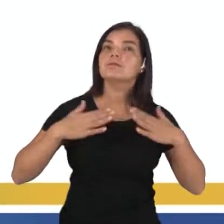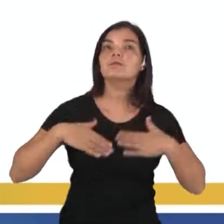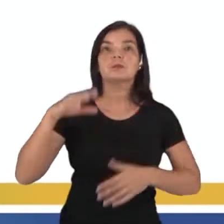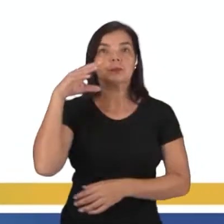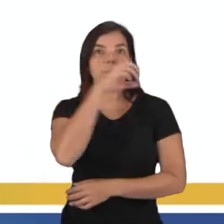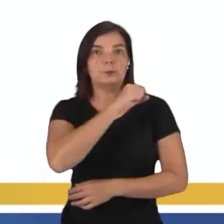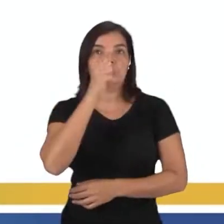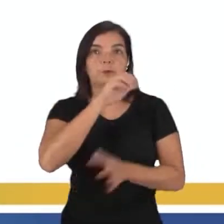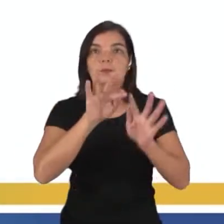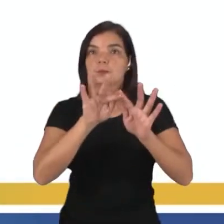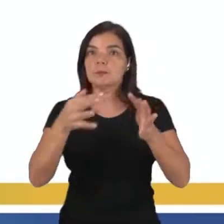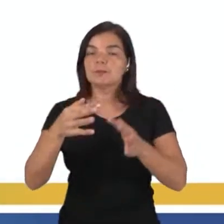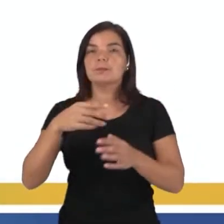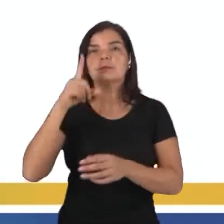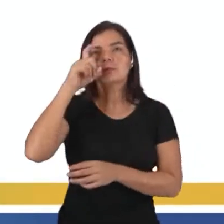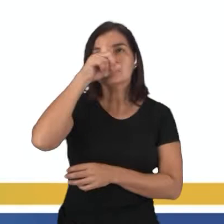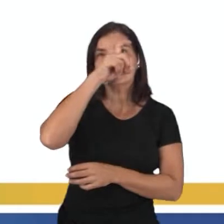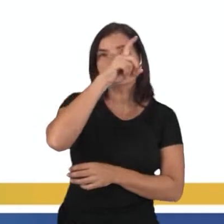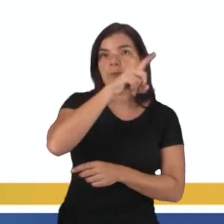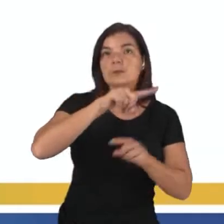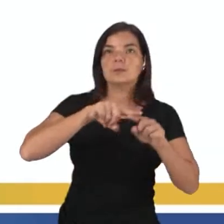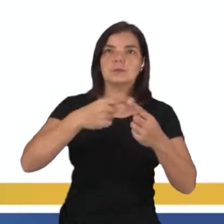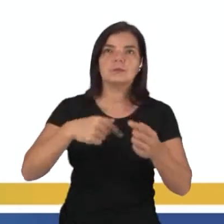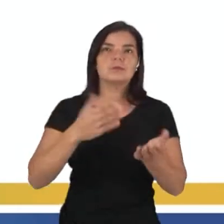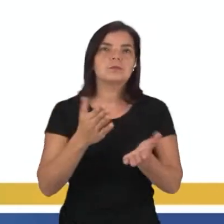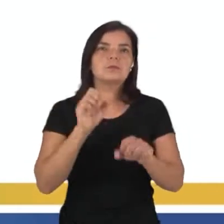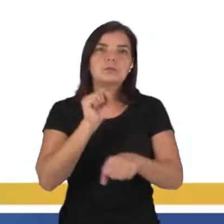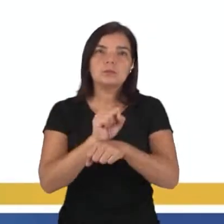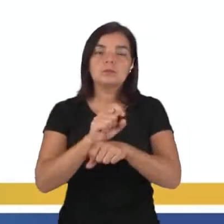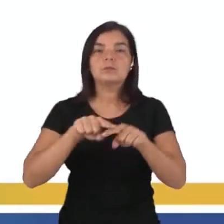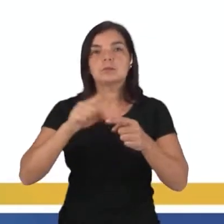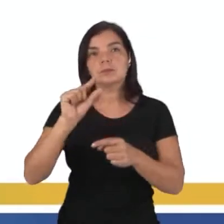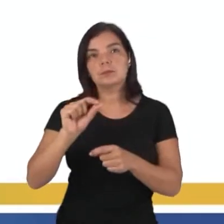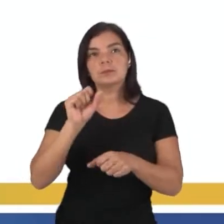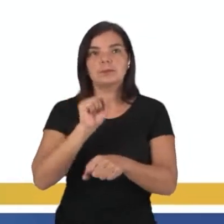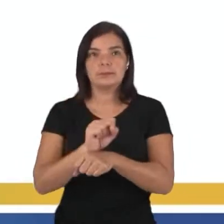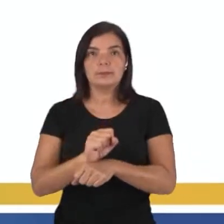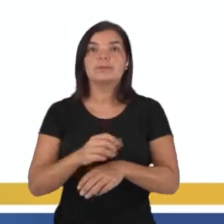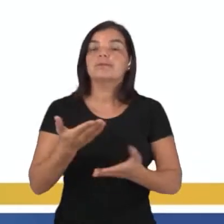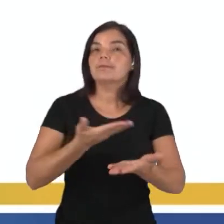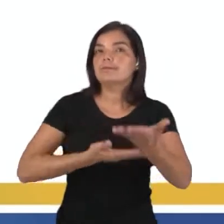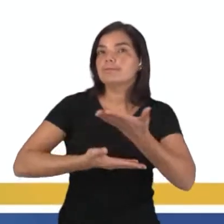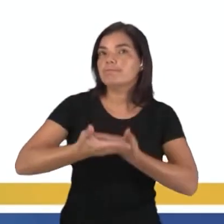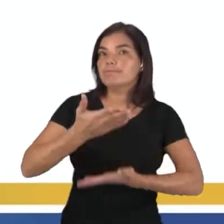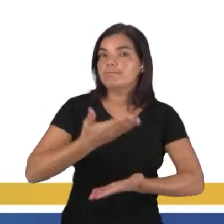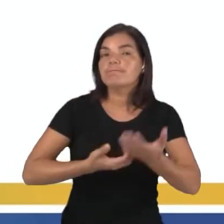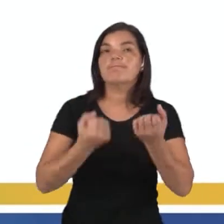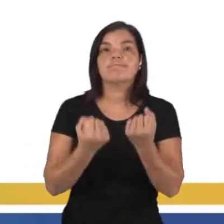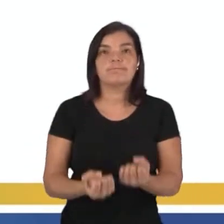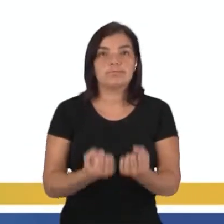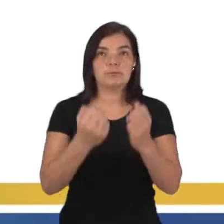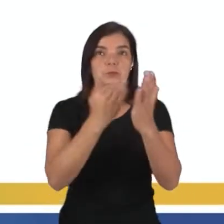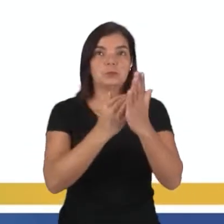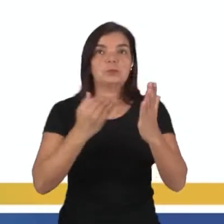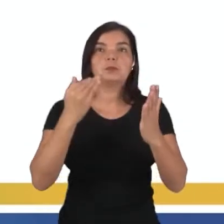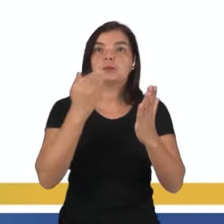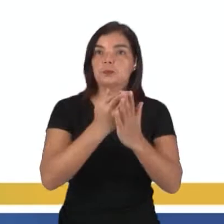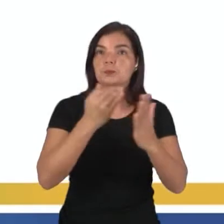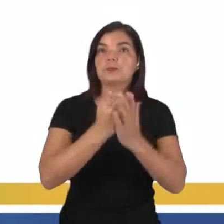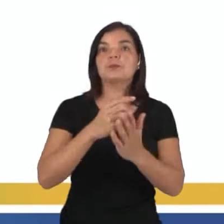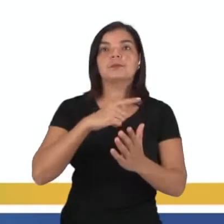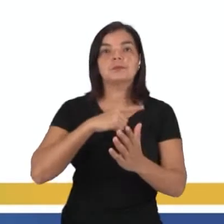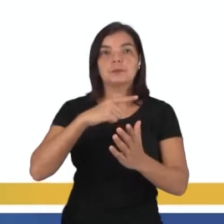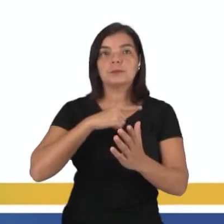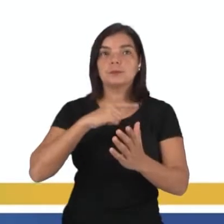lento para o rápido, do simples para o complexo, do mais estável para o menos estável. Em relação à carga, o seu